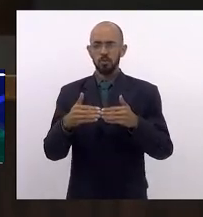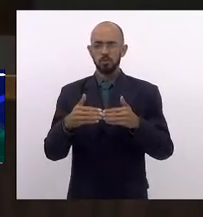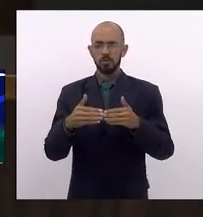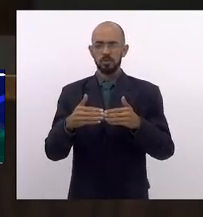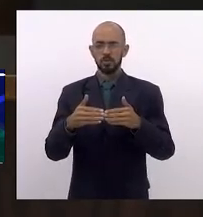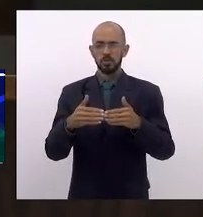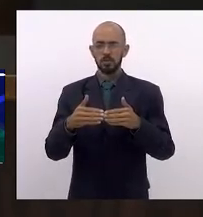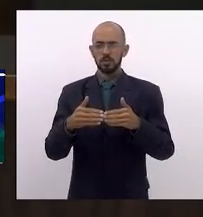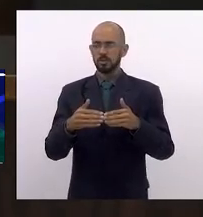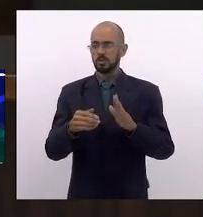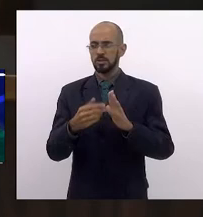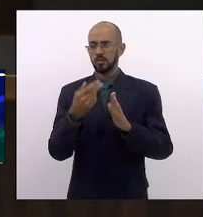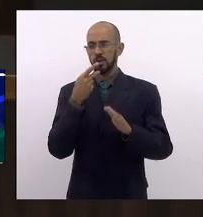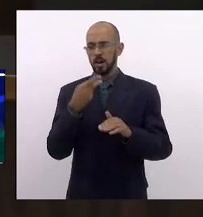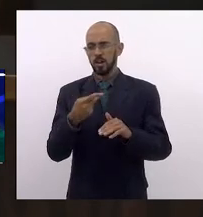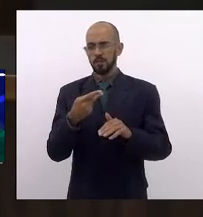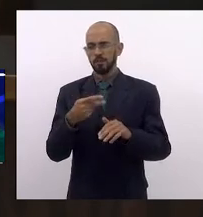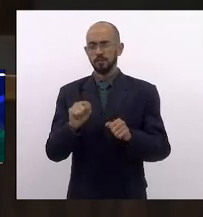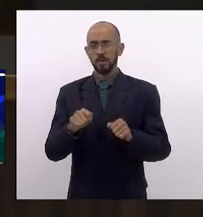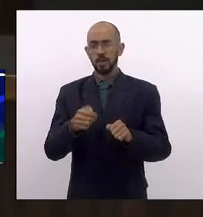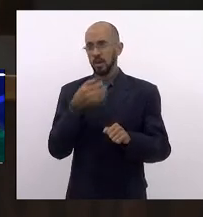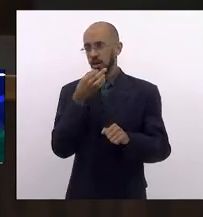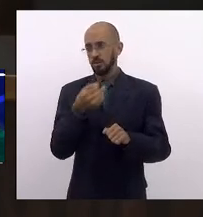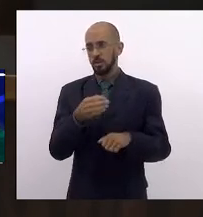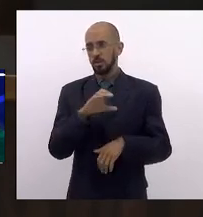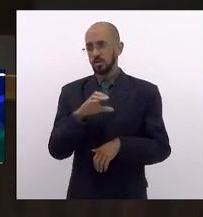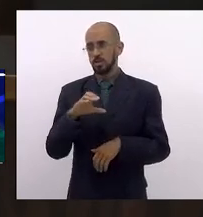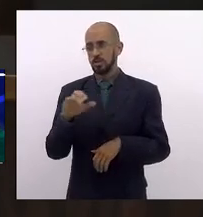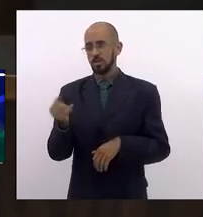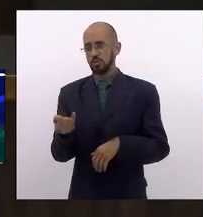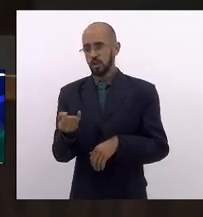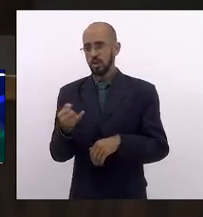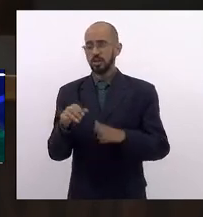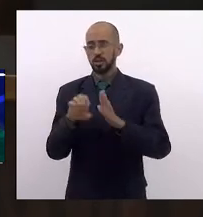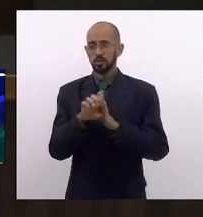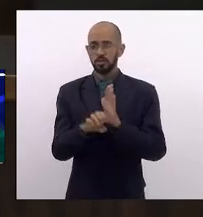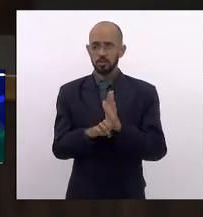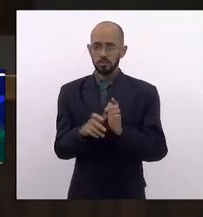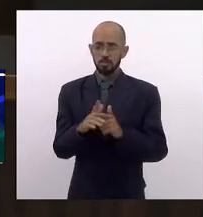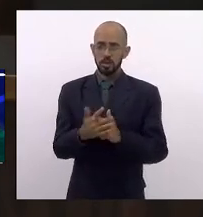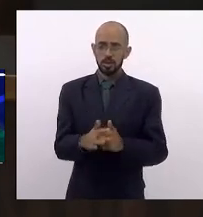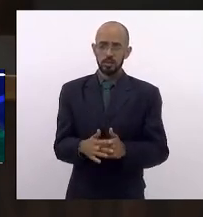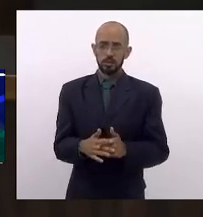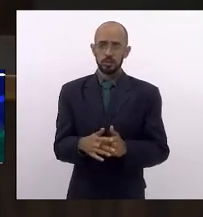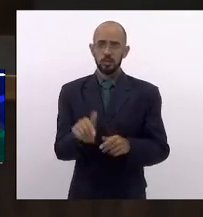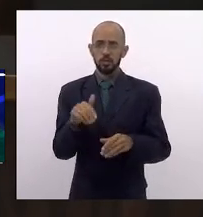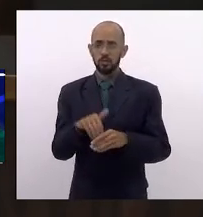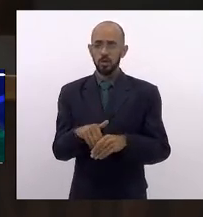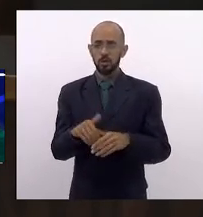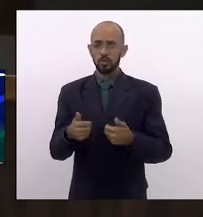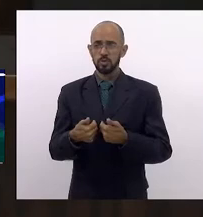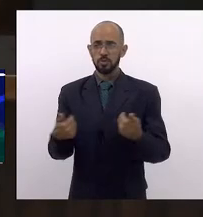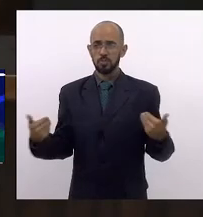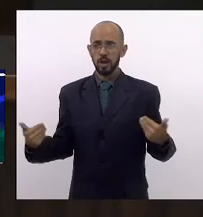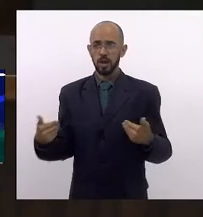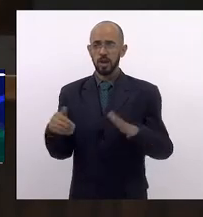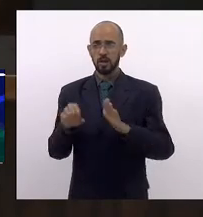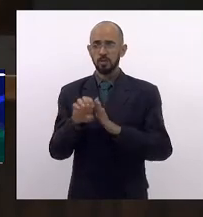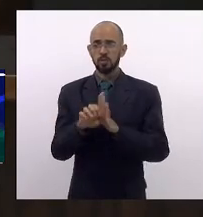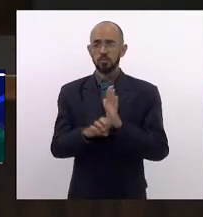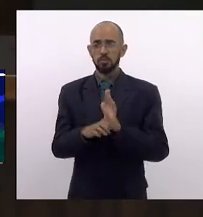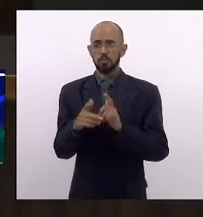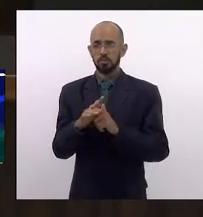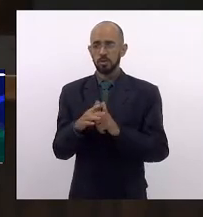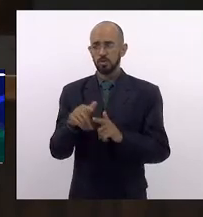e dá outras providências pareceres da comissão de concessão de tradicionalidade como mentais com voto em separado pela condicionalidade com